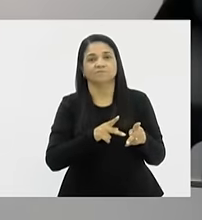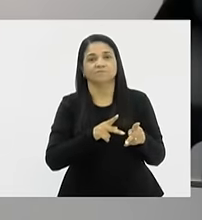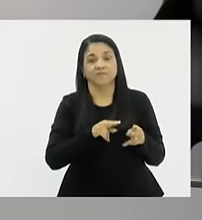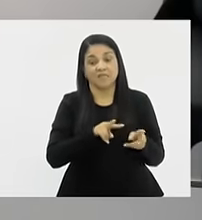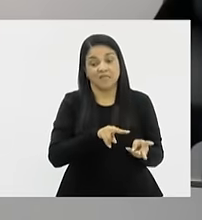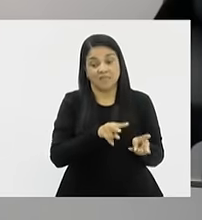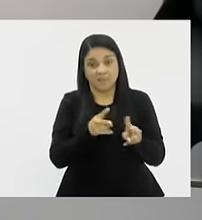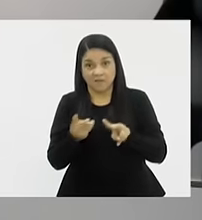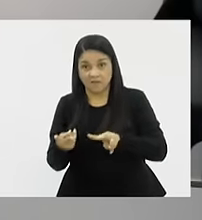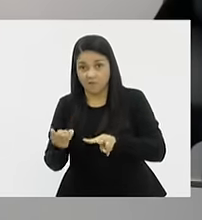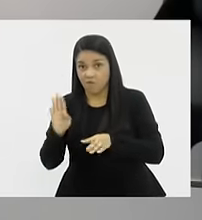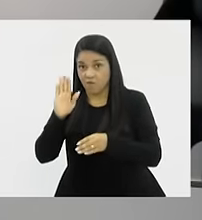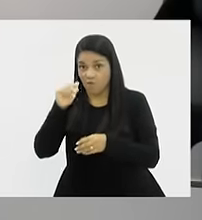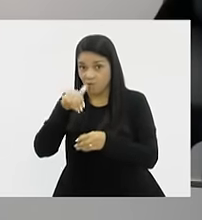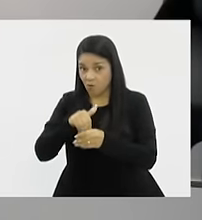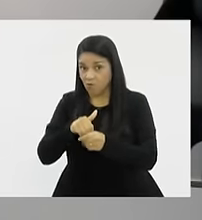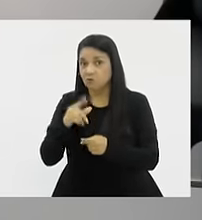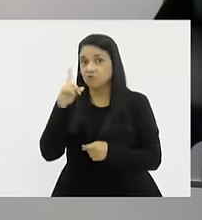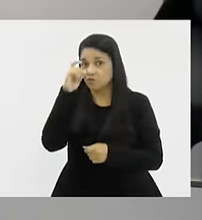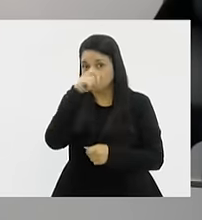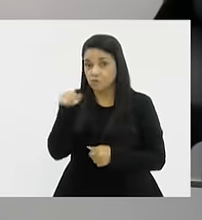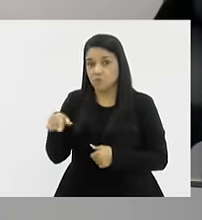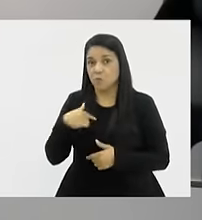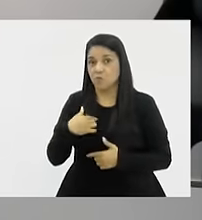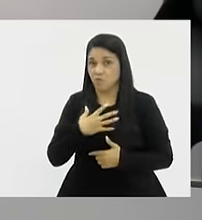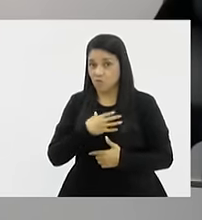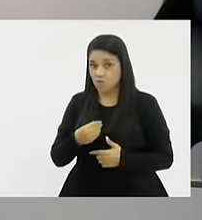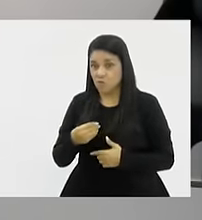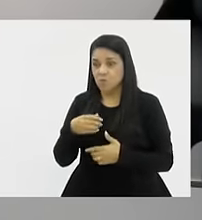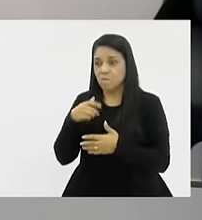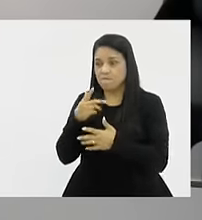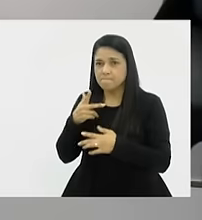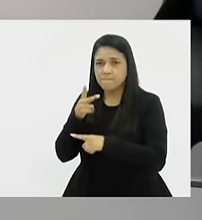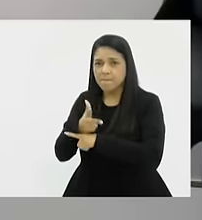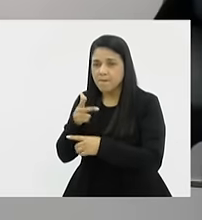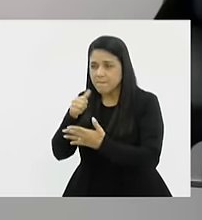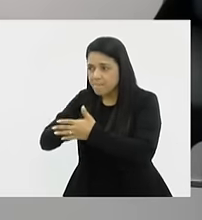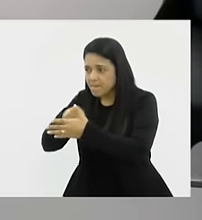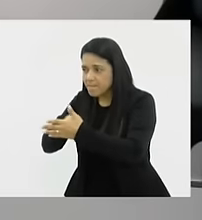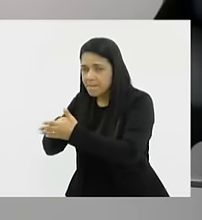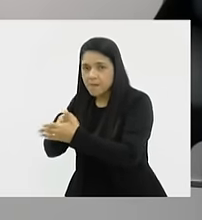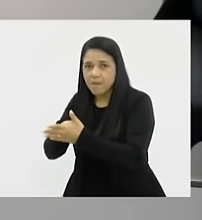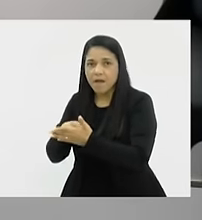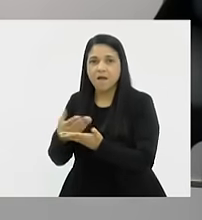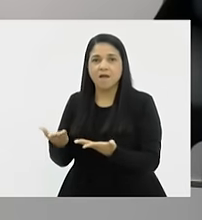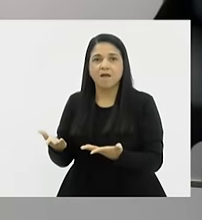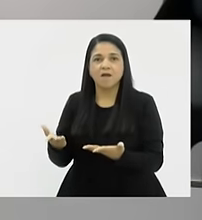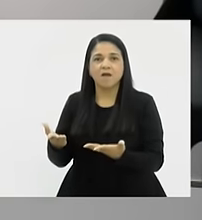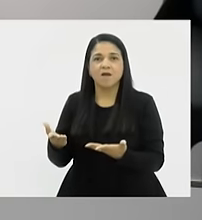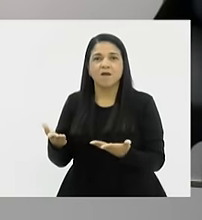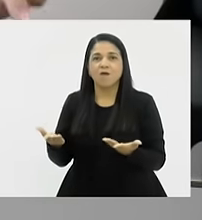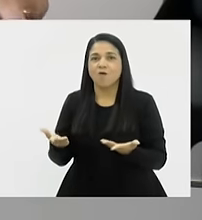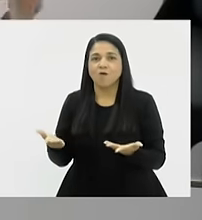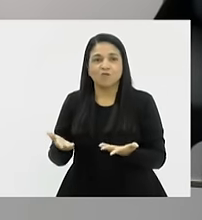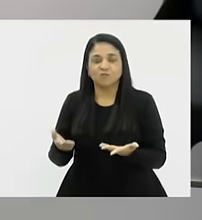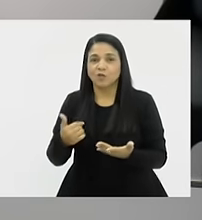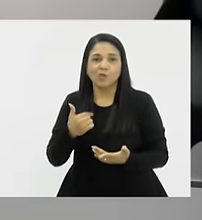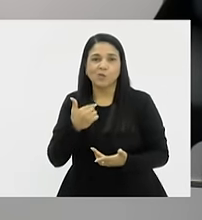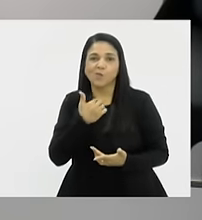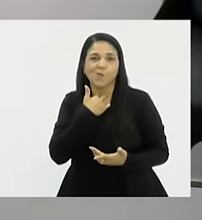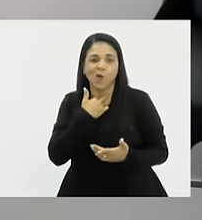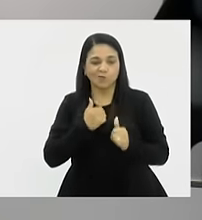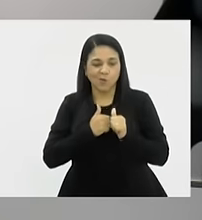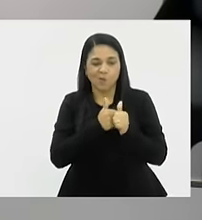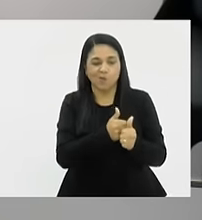é difícil. E ele apanhando tudo que é canto, e hoje não pode estar em casa acompanhando o processo, e